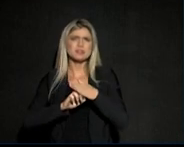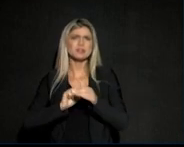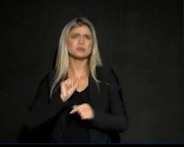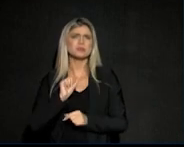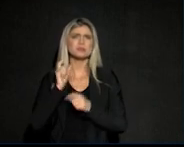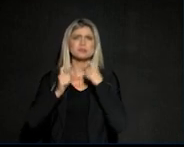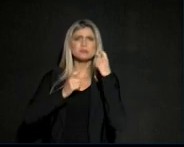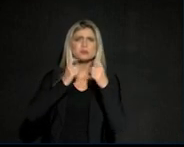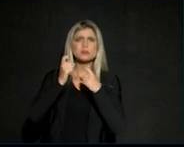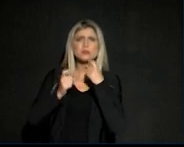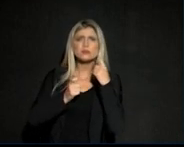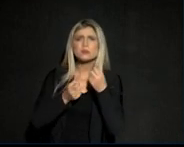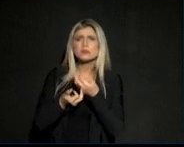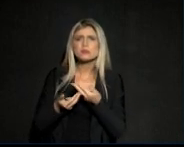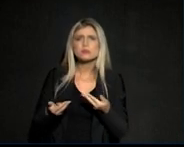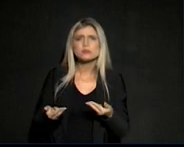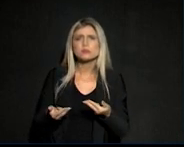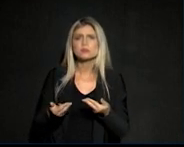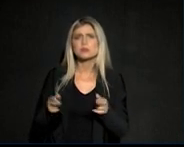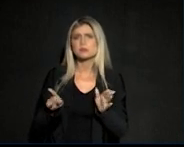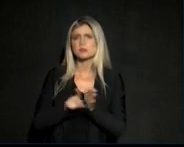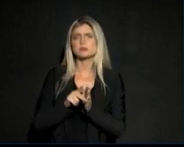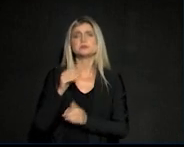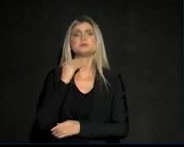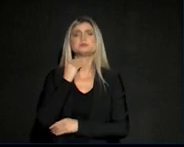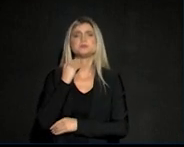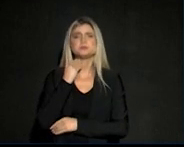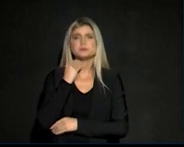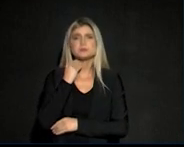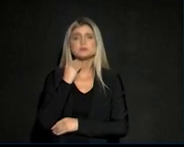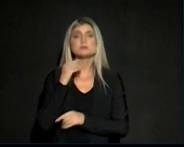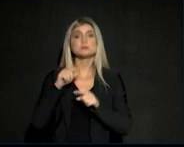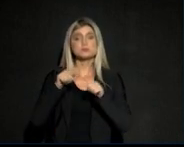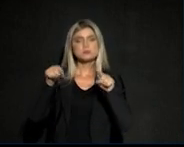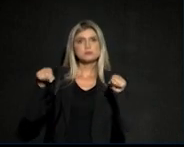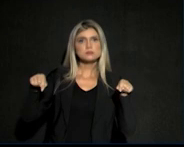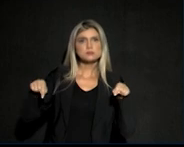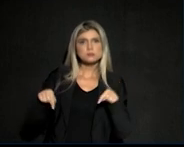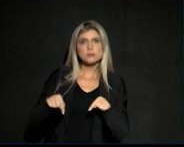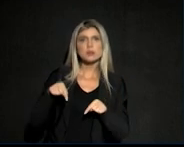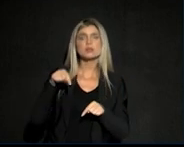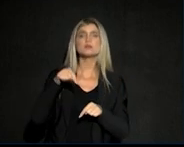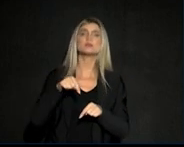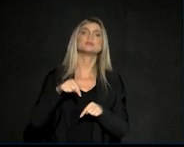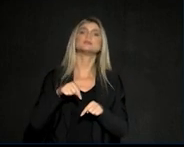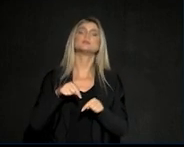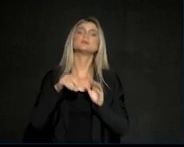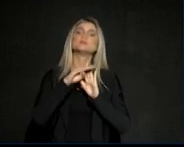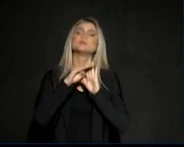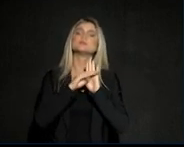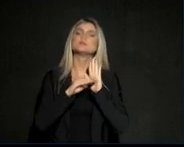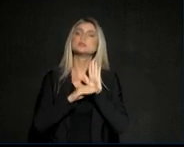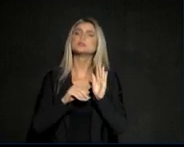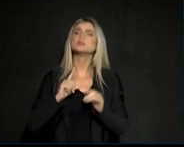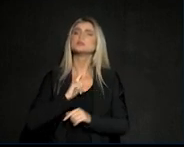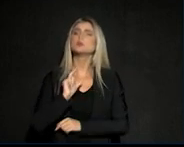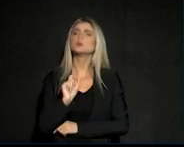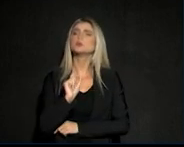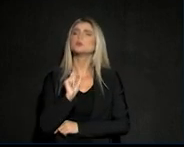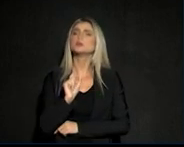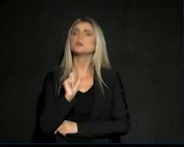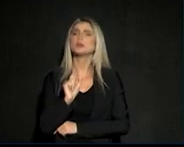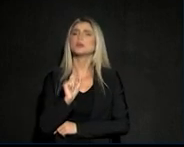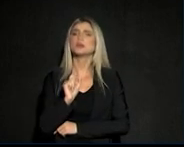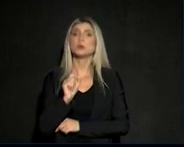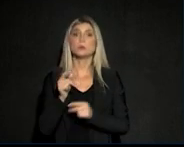ativos tóxicos não são corre e aí dentro do mesmo plano indo para o caixa tem tem um passo anterior que foi o